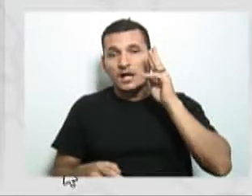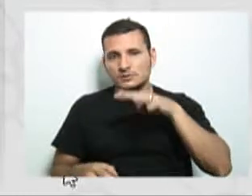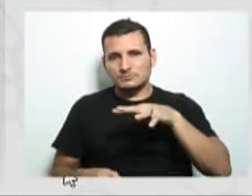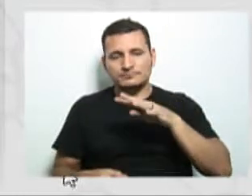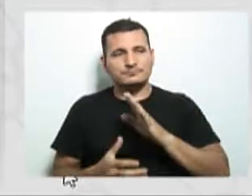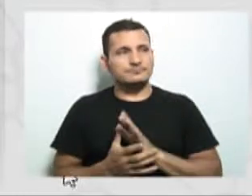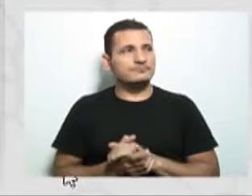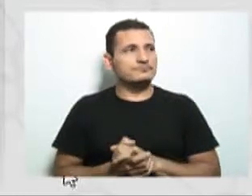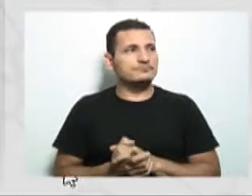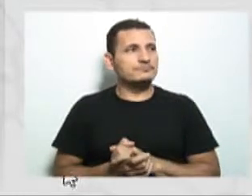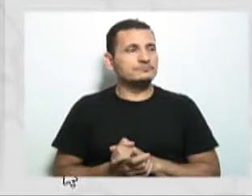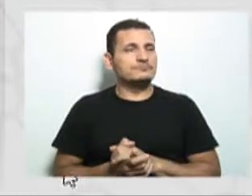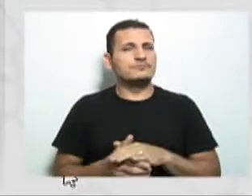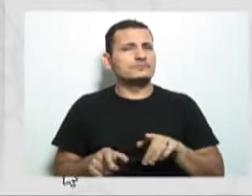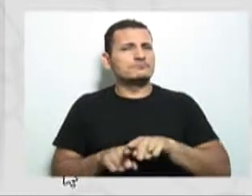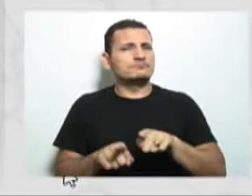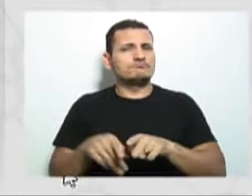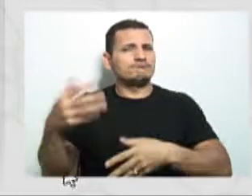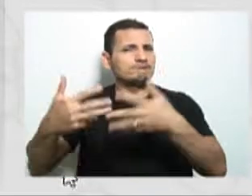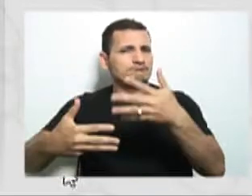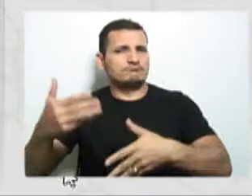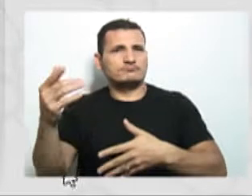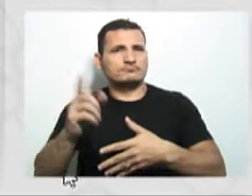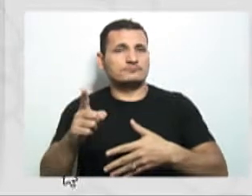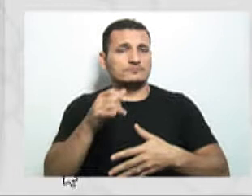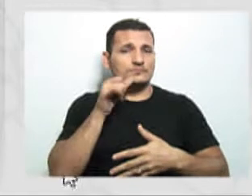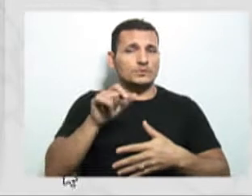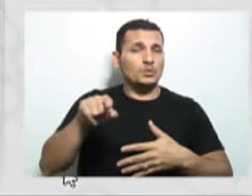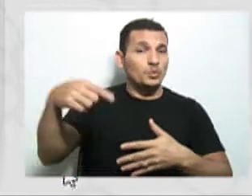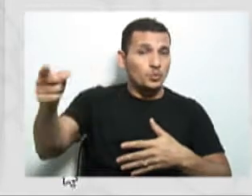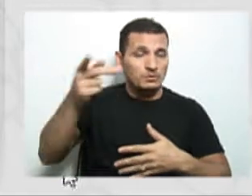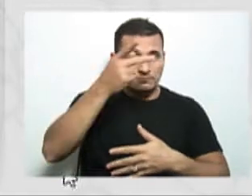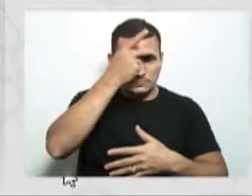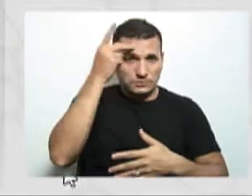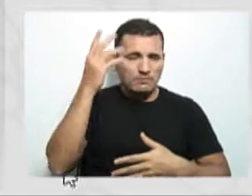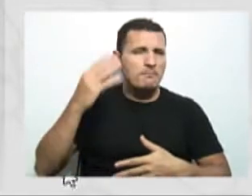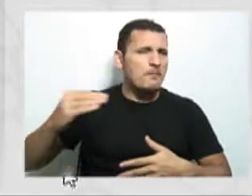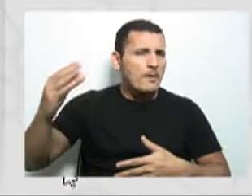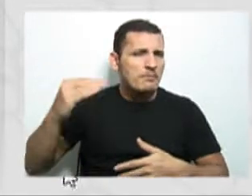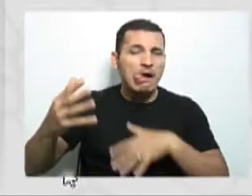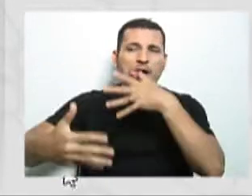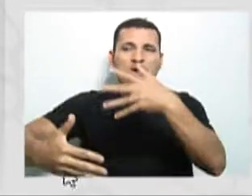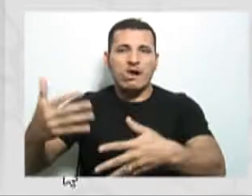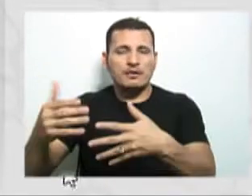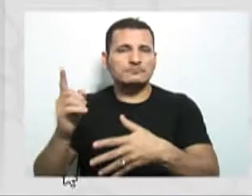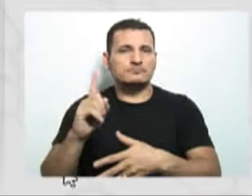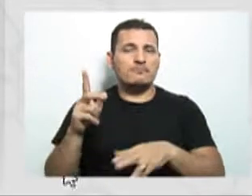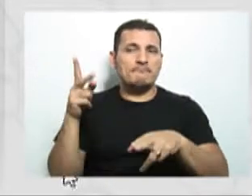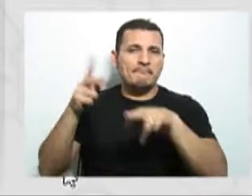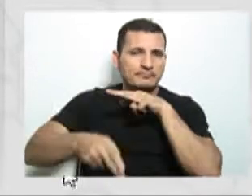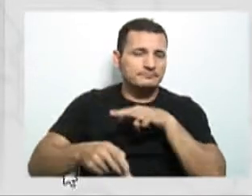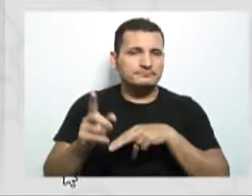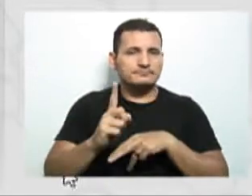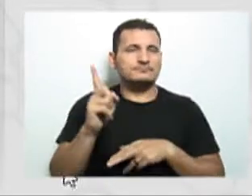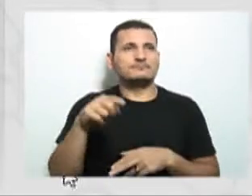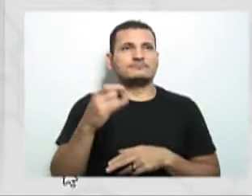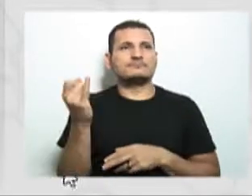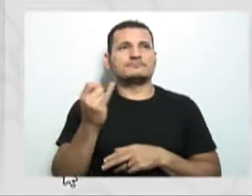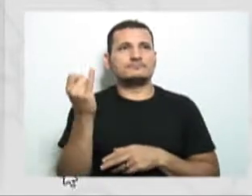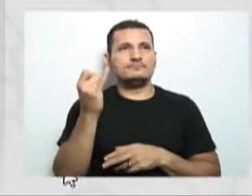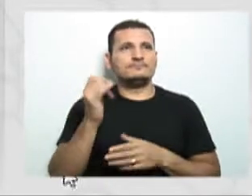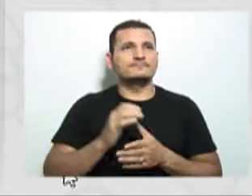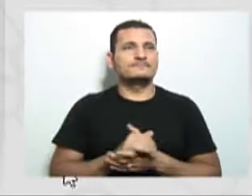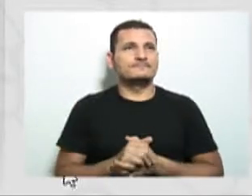E não interromper quando a outra pessoa estiver falando. Fundamental isso